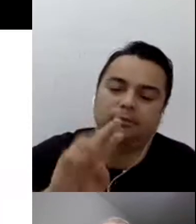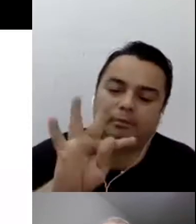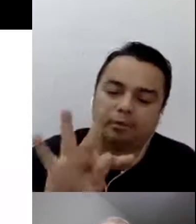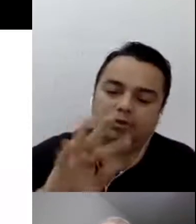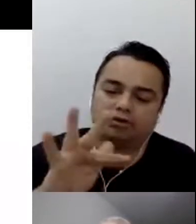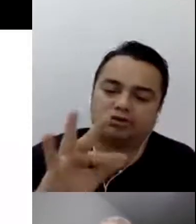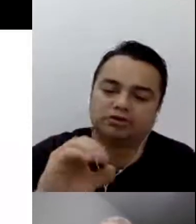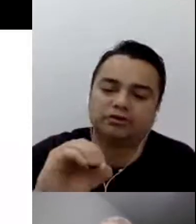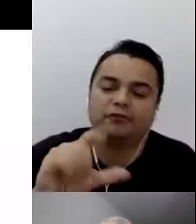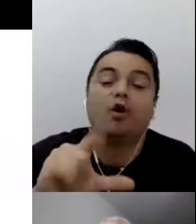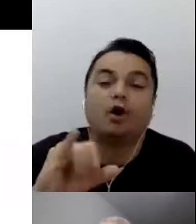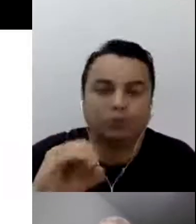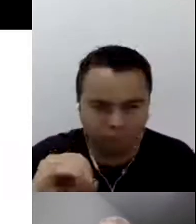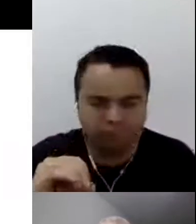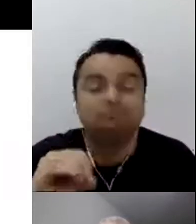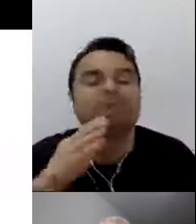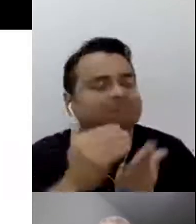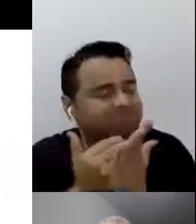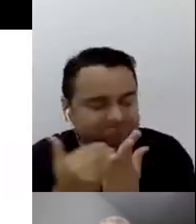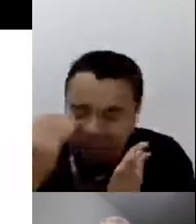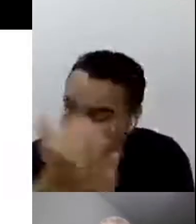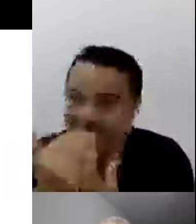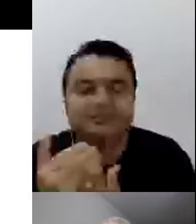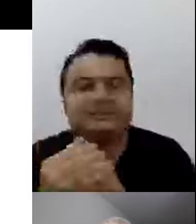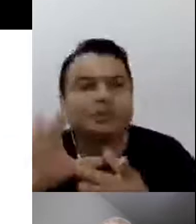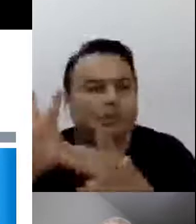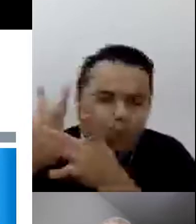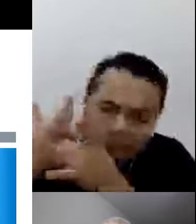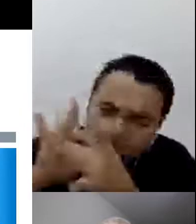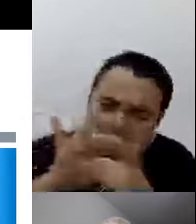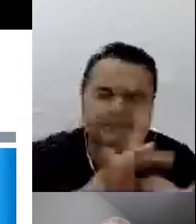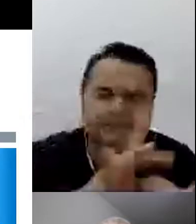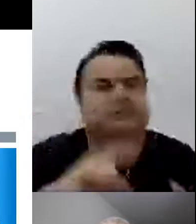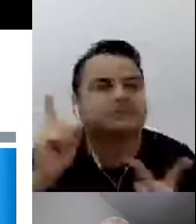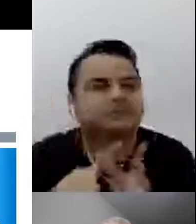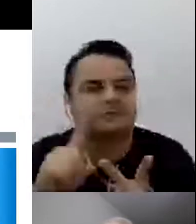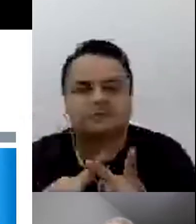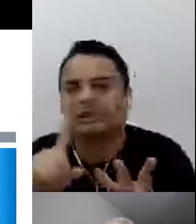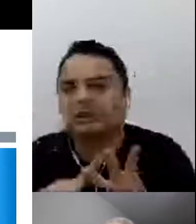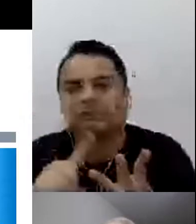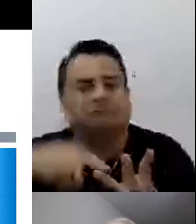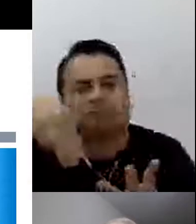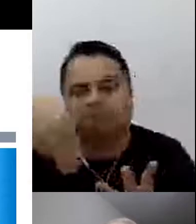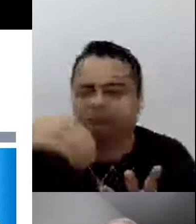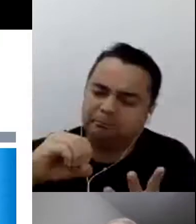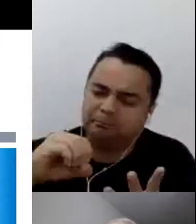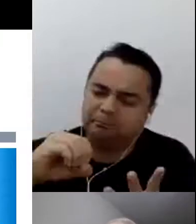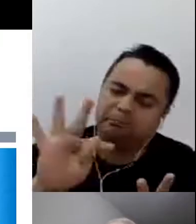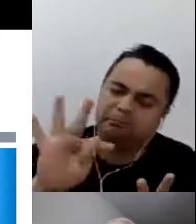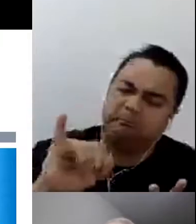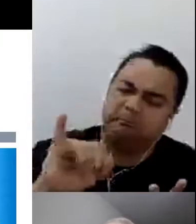forem, quanto mais contexto, motivo você conseguir dar desse